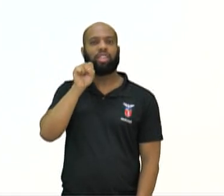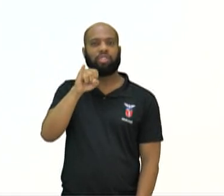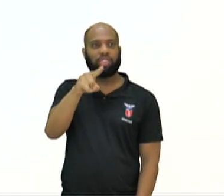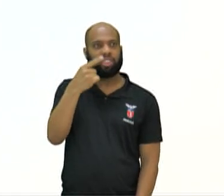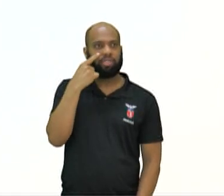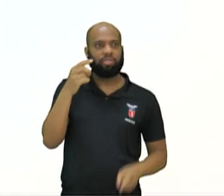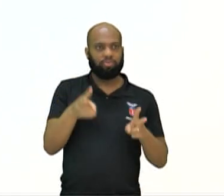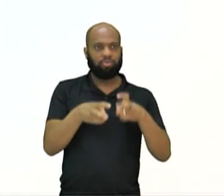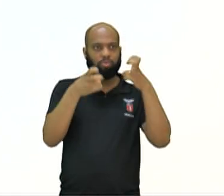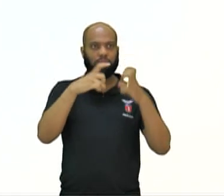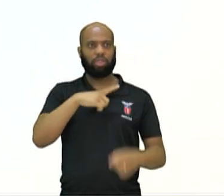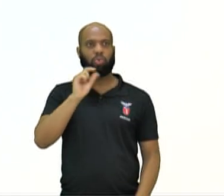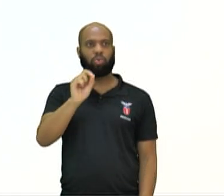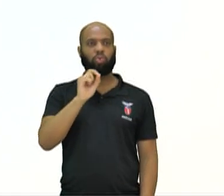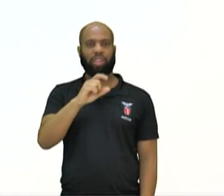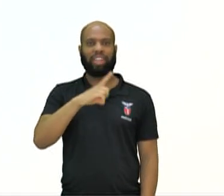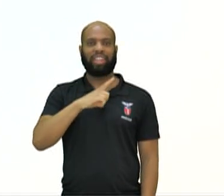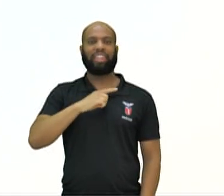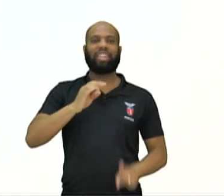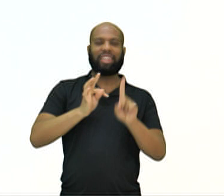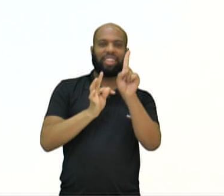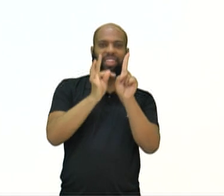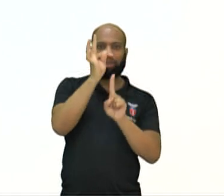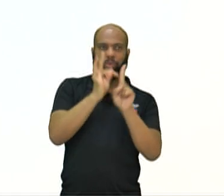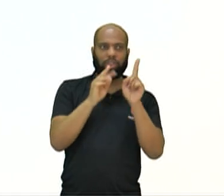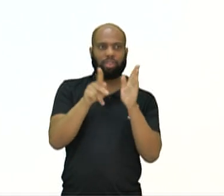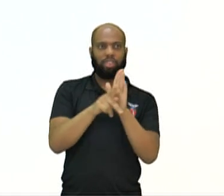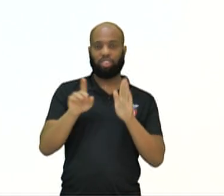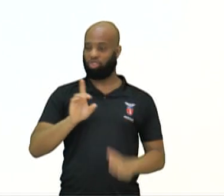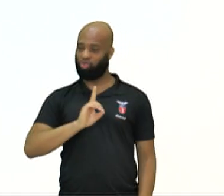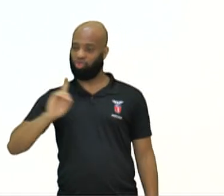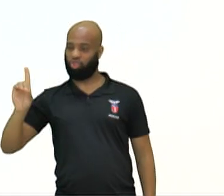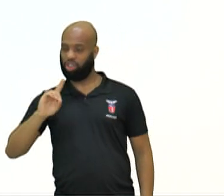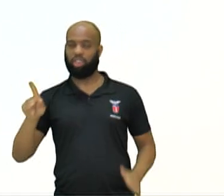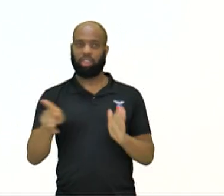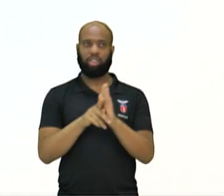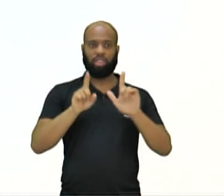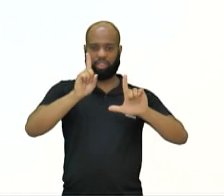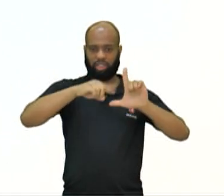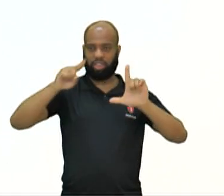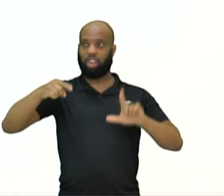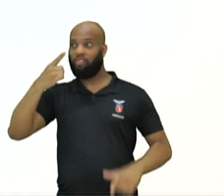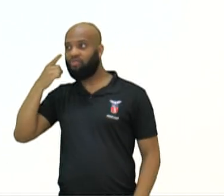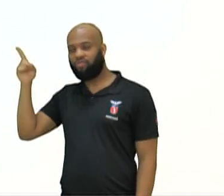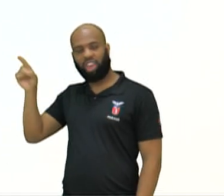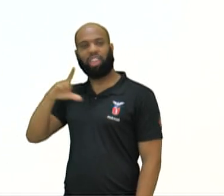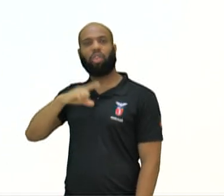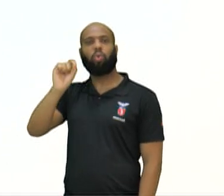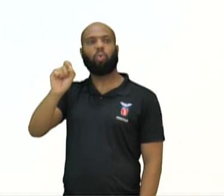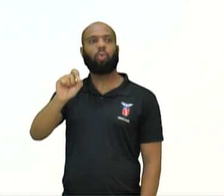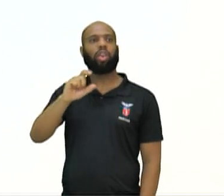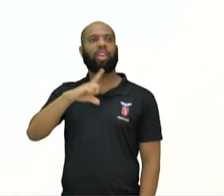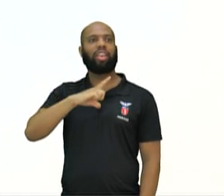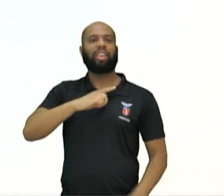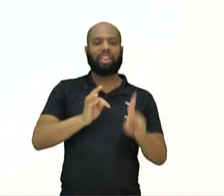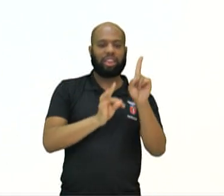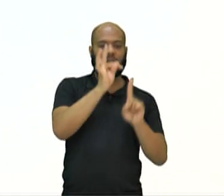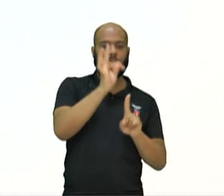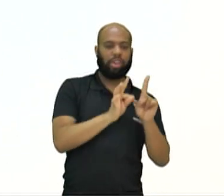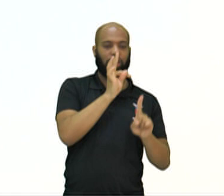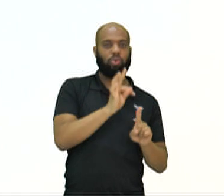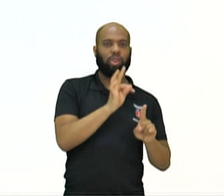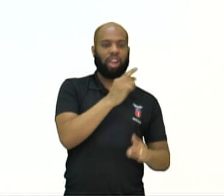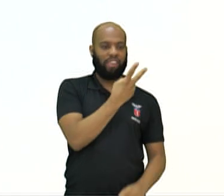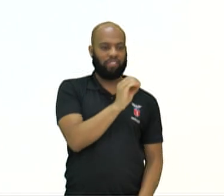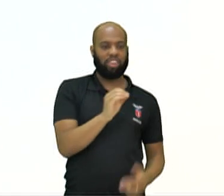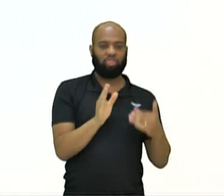ó, a temperatura que está do lado direito do nosso climograma aqui, você vai ver que ela está entre 20 e